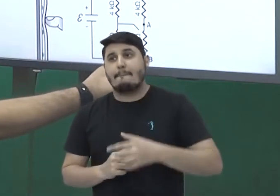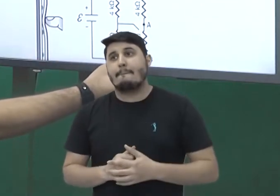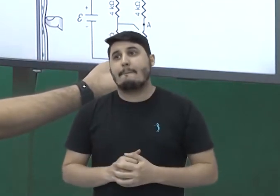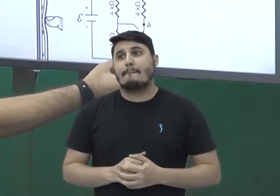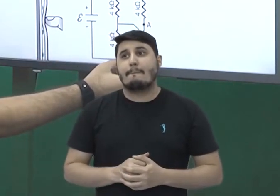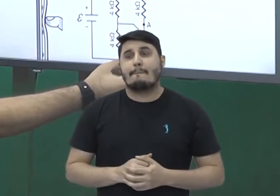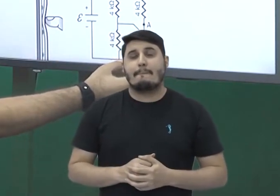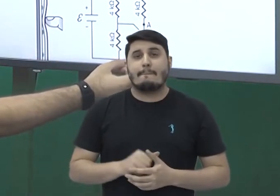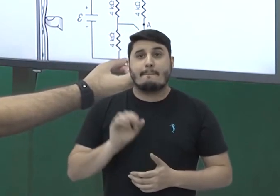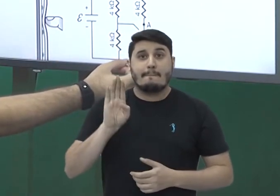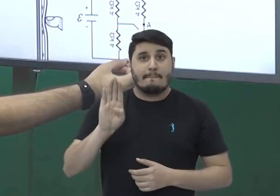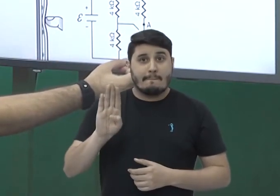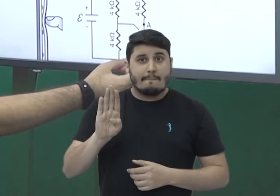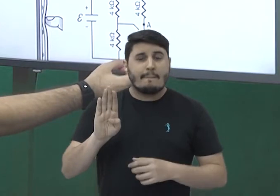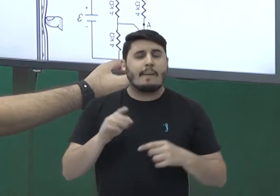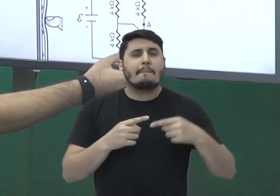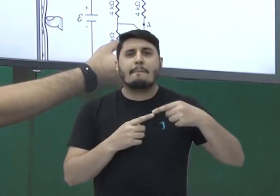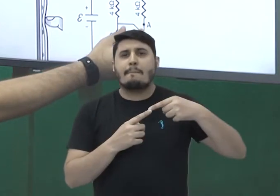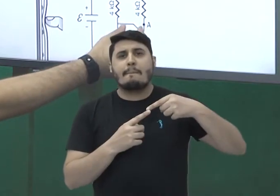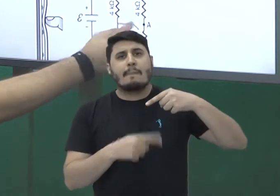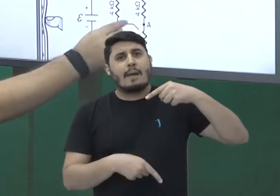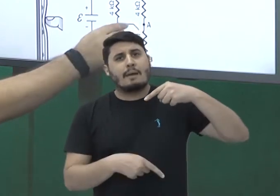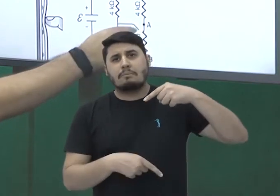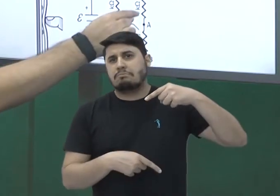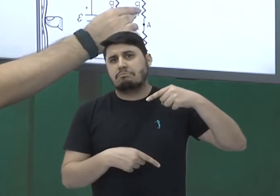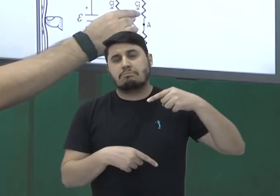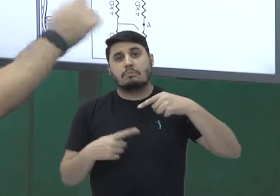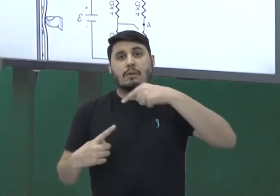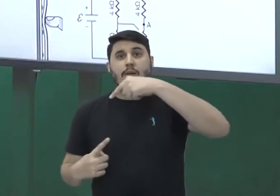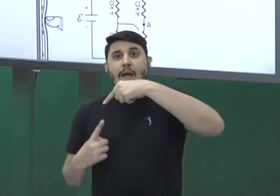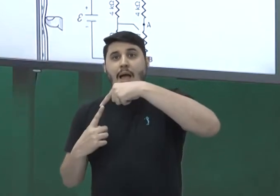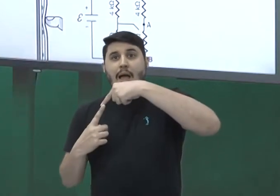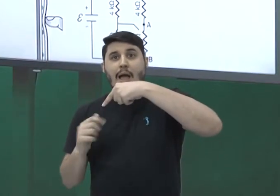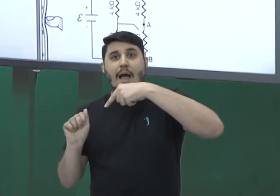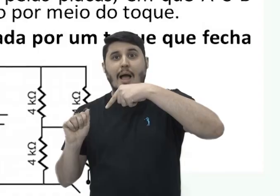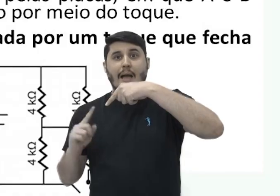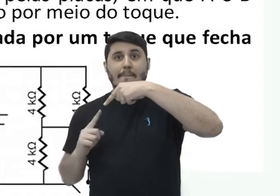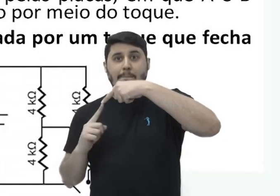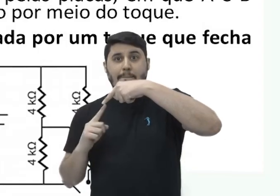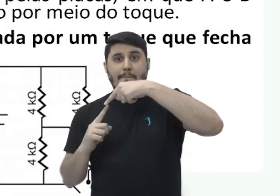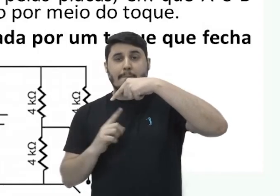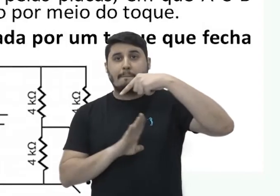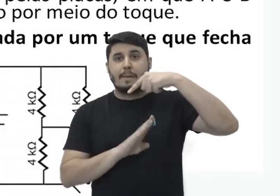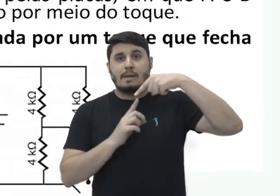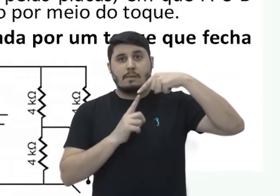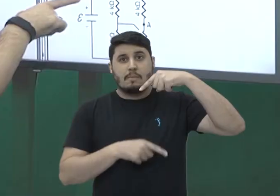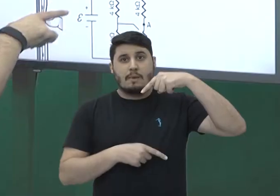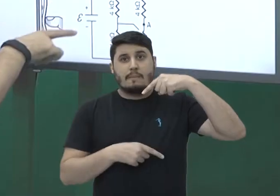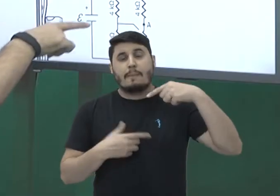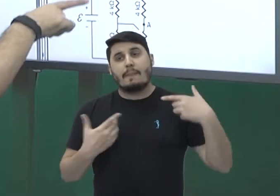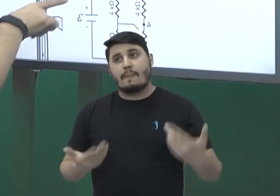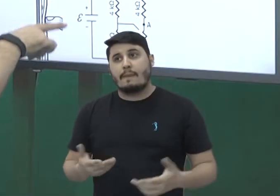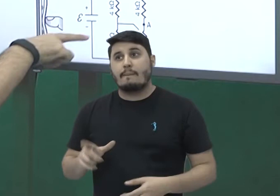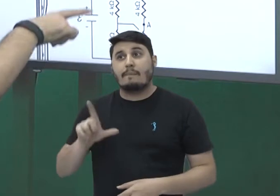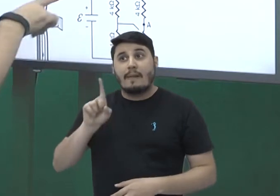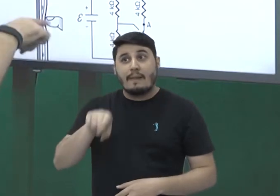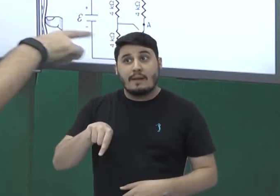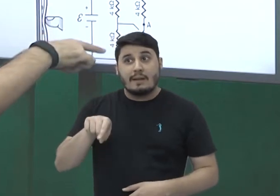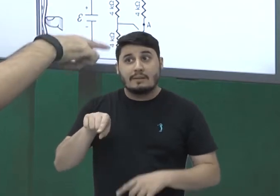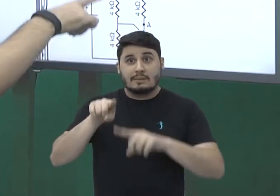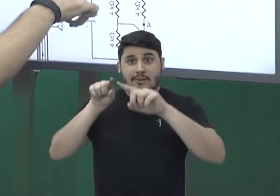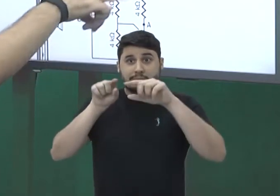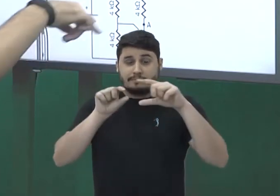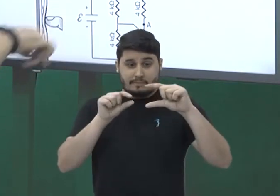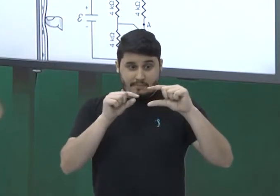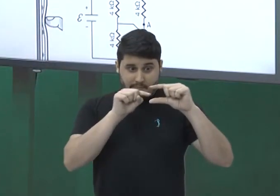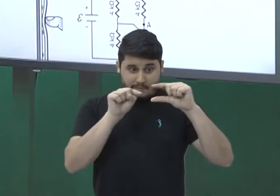B, ela permanece aberta, como já está inicialmente, e a chave A fecha. Nós temos a fonte, que é a bateria,